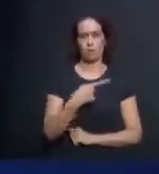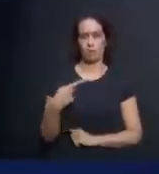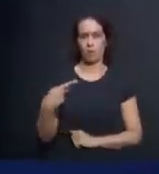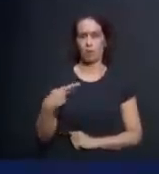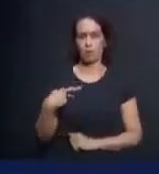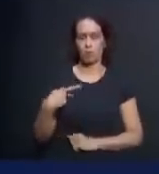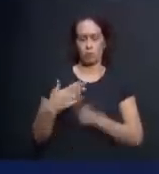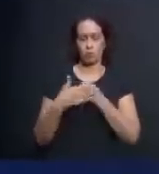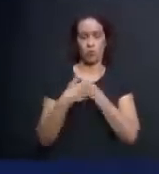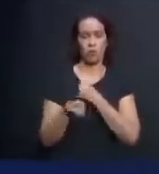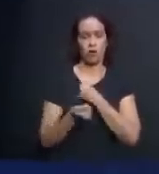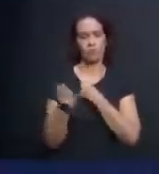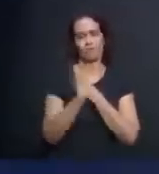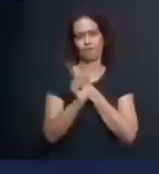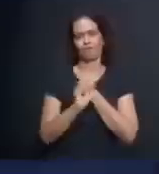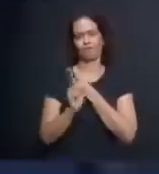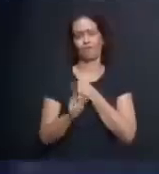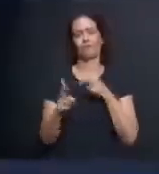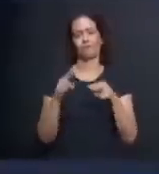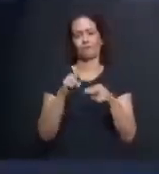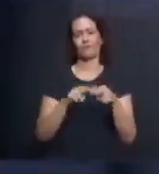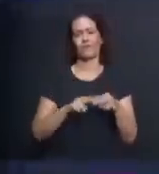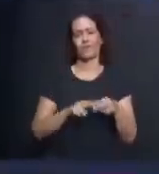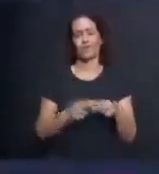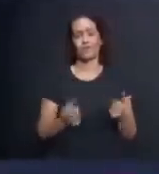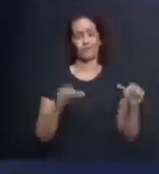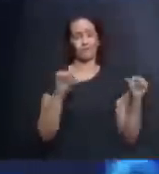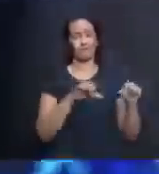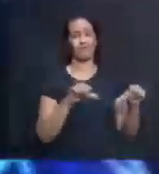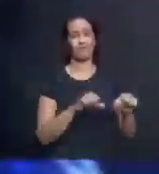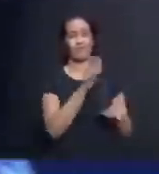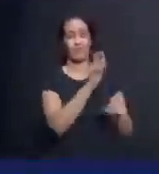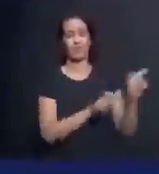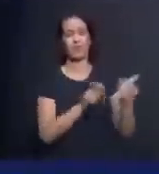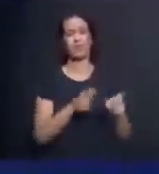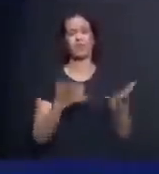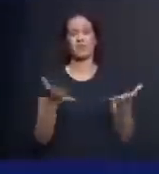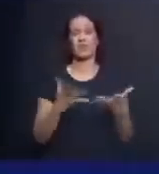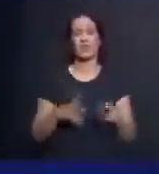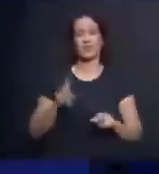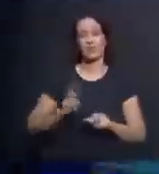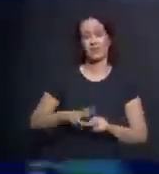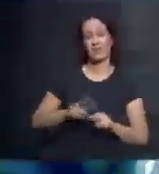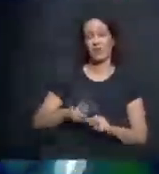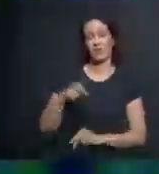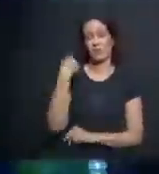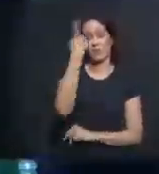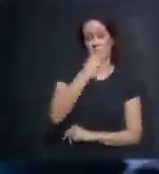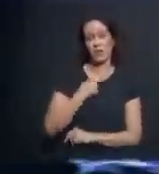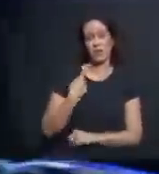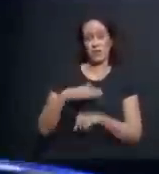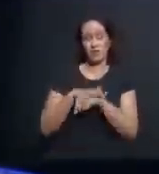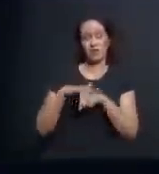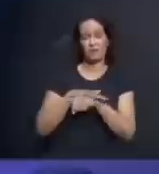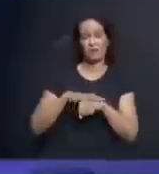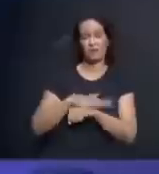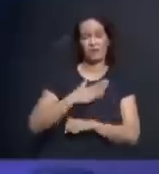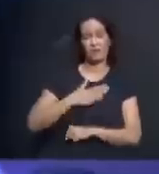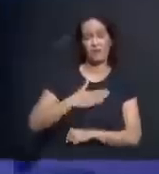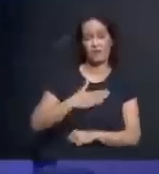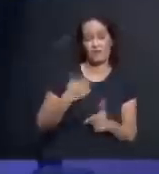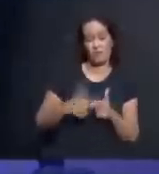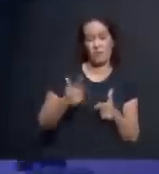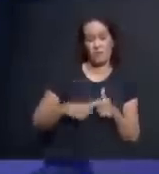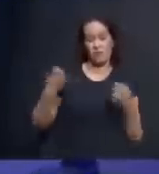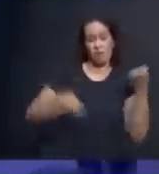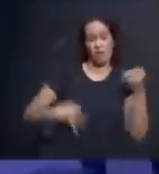de chamado. Por isso que pessoas se frustram, porque elas têm problemas e elas querem sentar comigo no gabinete uma hora e falar comigo. Não,